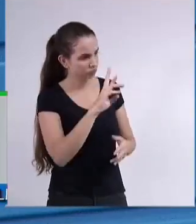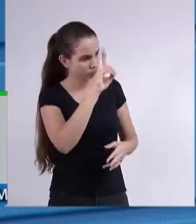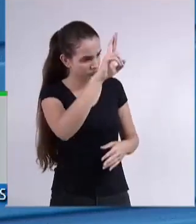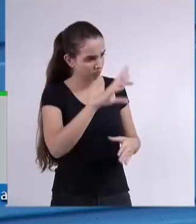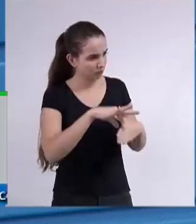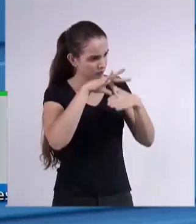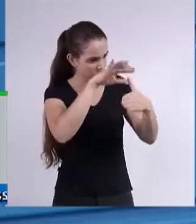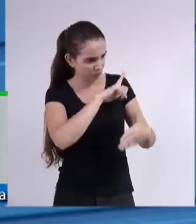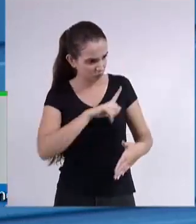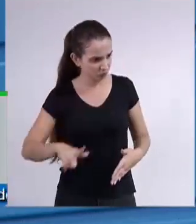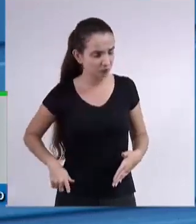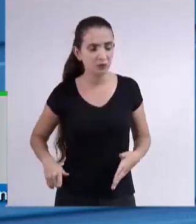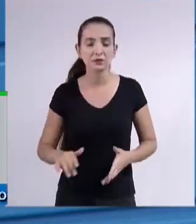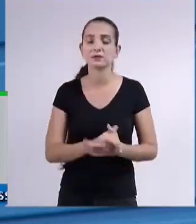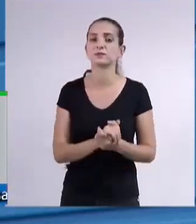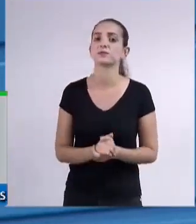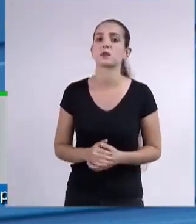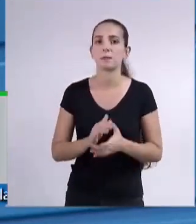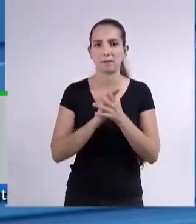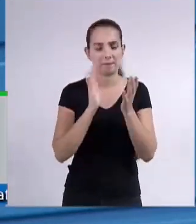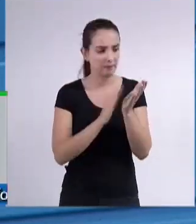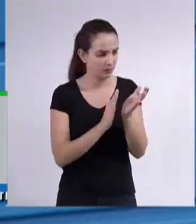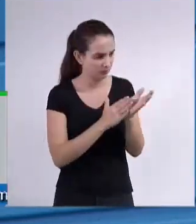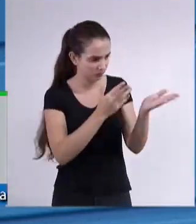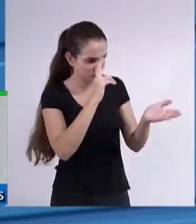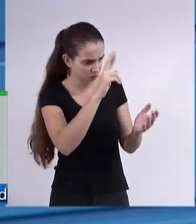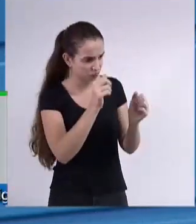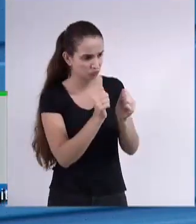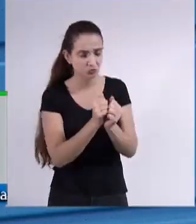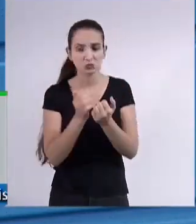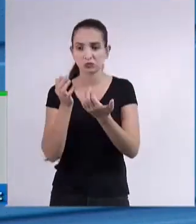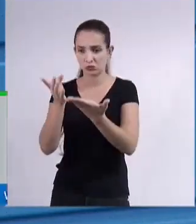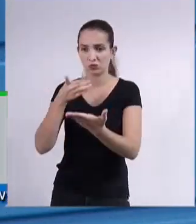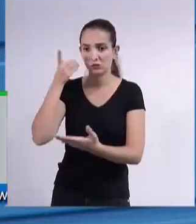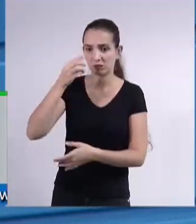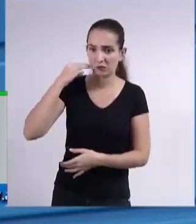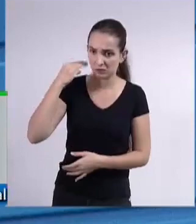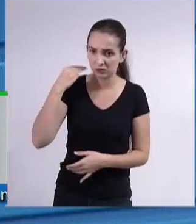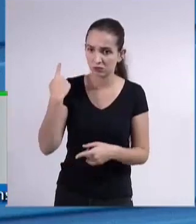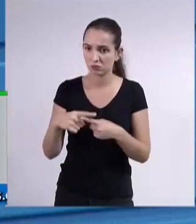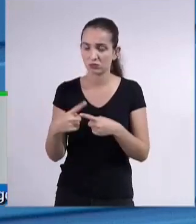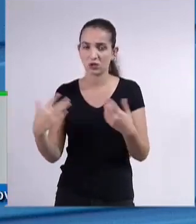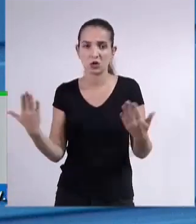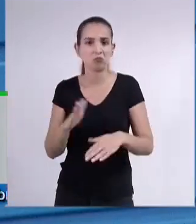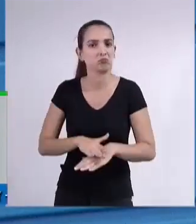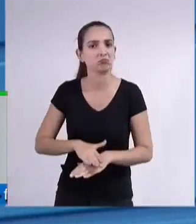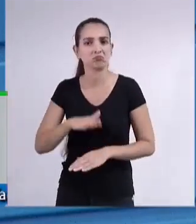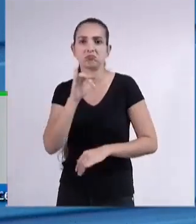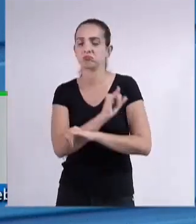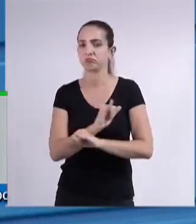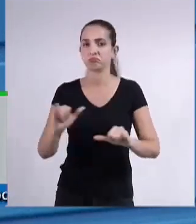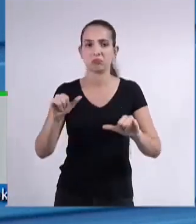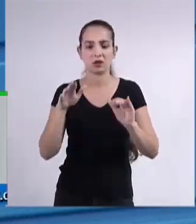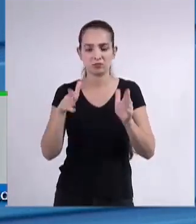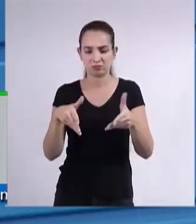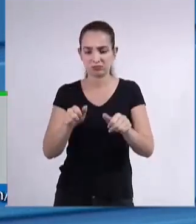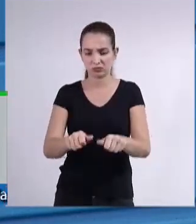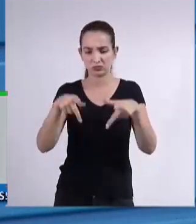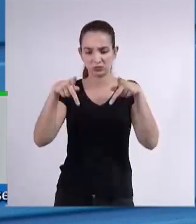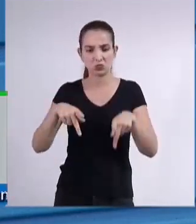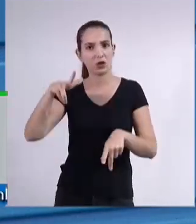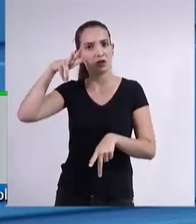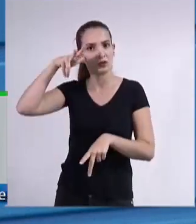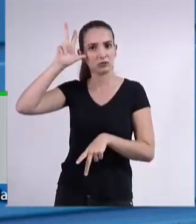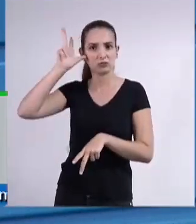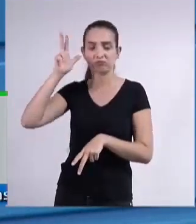parabenizar Vossa Excelência e também o colega deputado Marçal Filho por ter sido protagonista dessa audiência pública antes de ontem. Uma